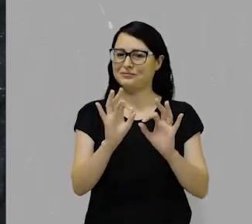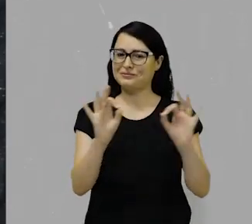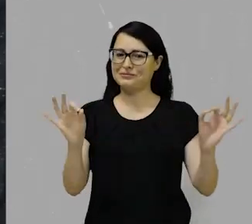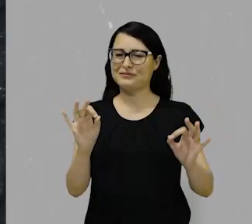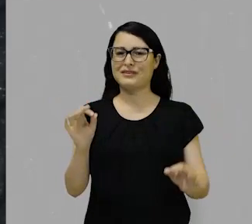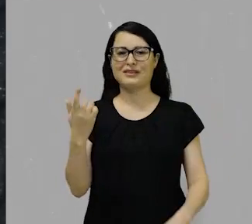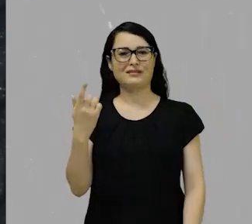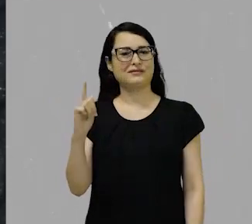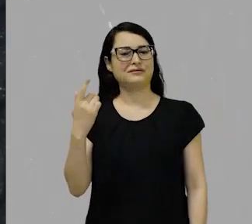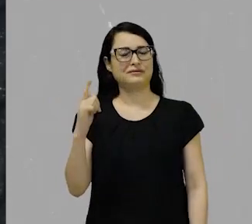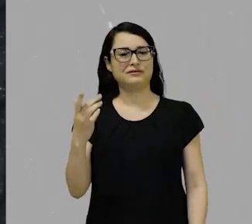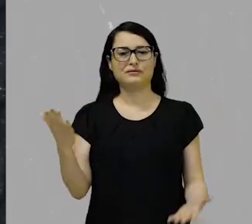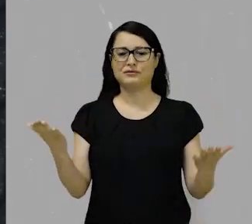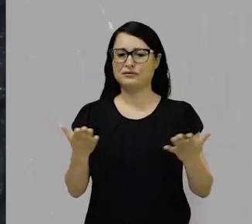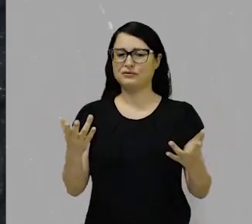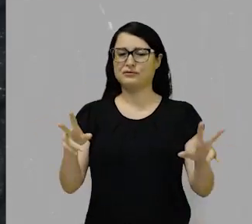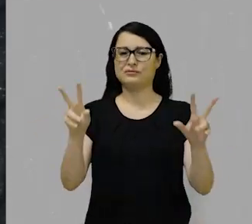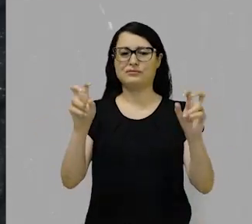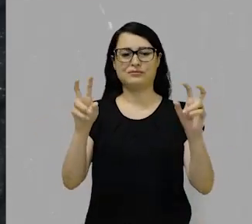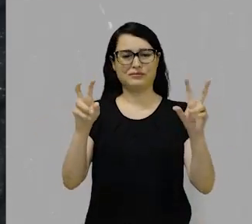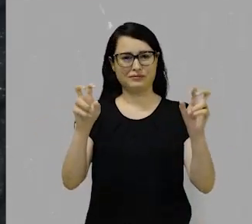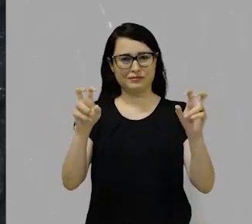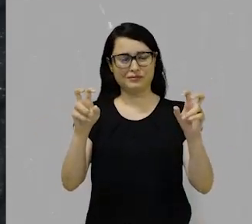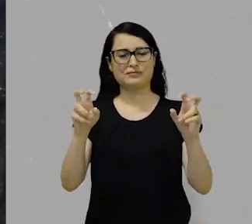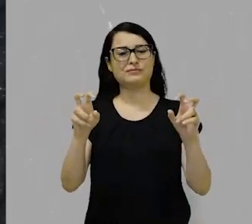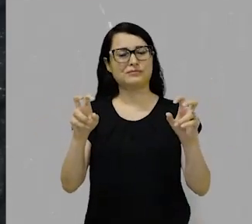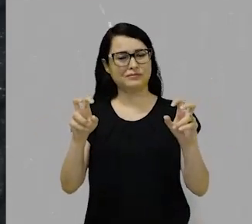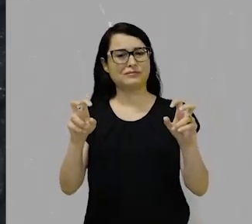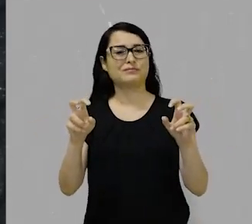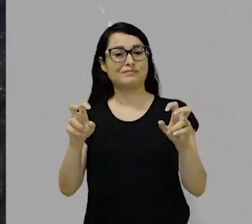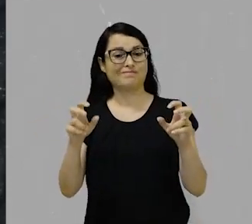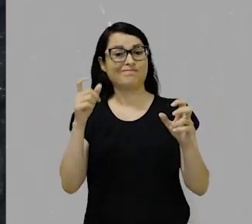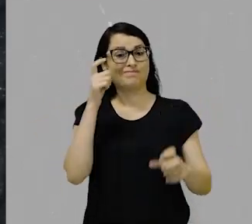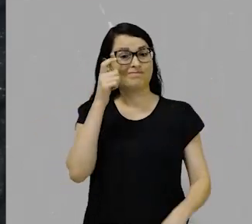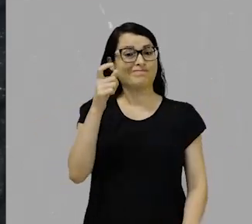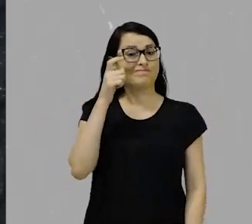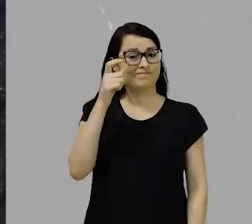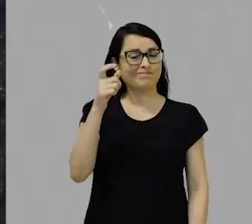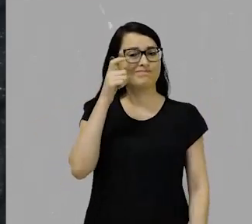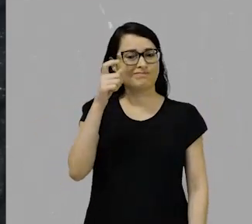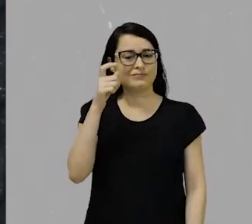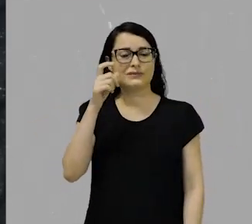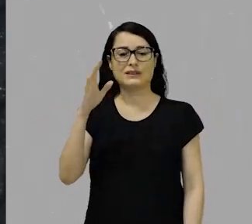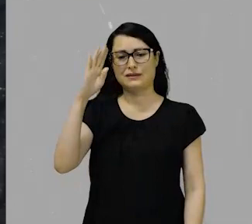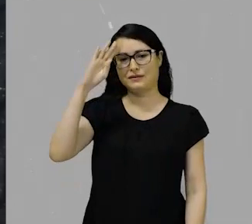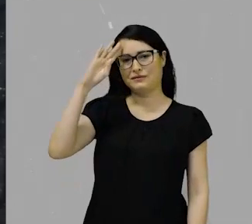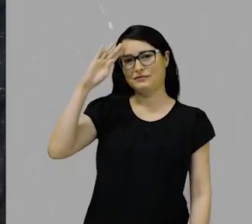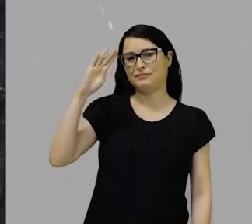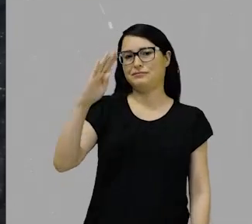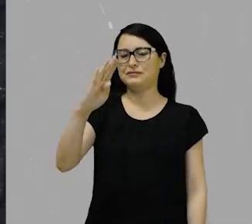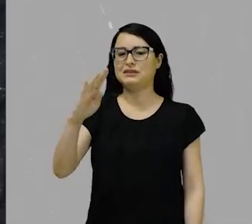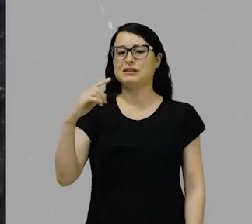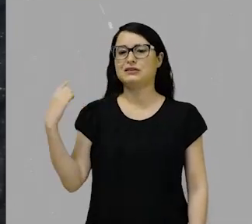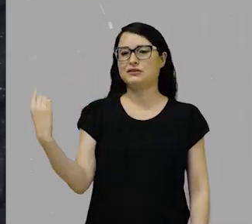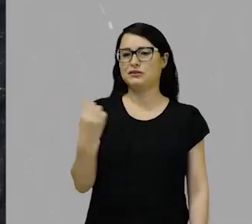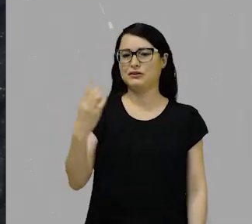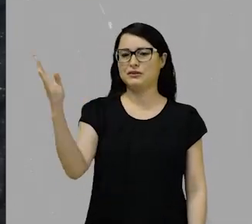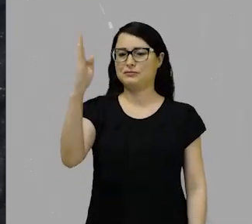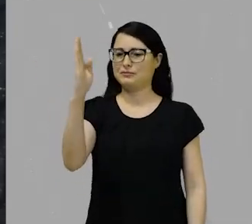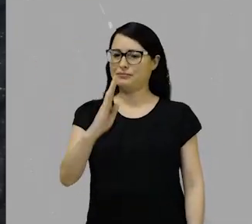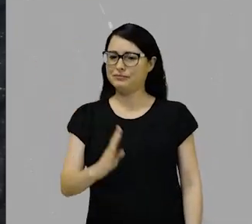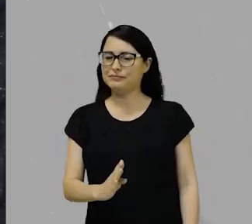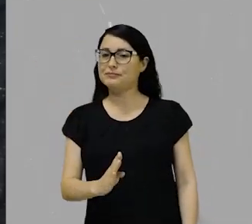galera. E hoje a gente vai trabalhar um assunto aí que traz muita curiosidade, principalmente para nós brasileiros, já